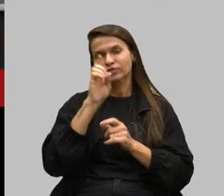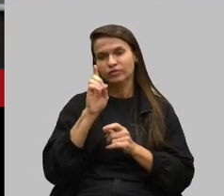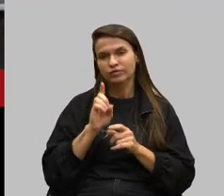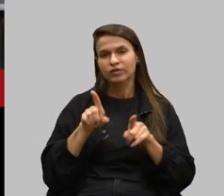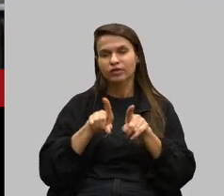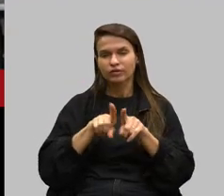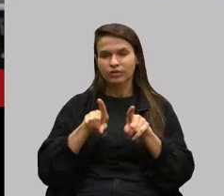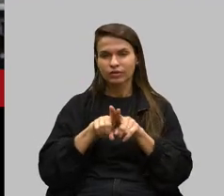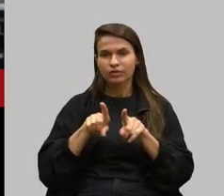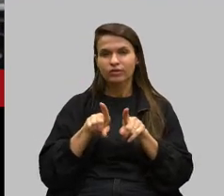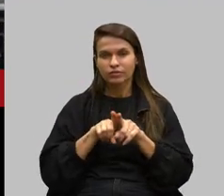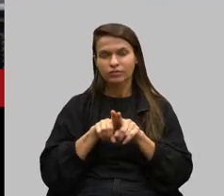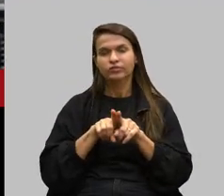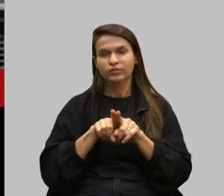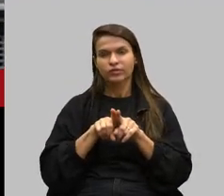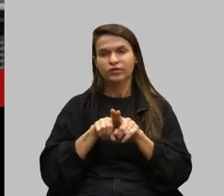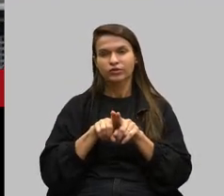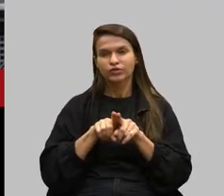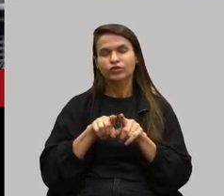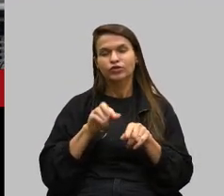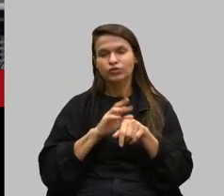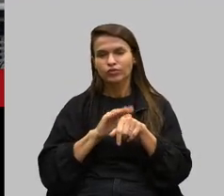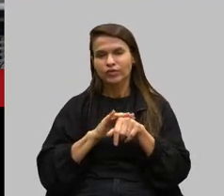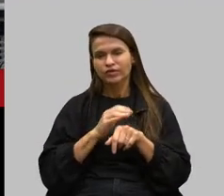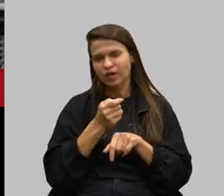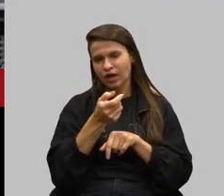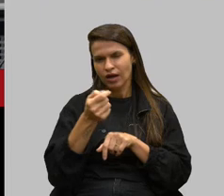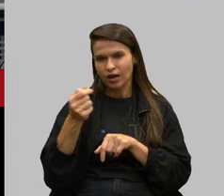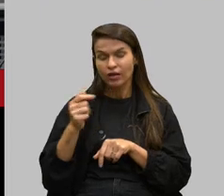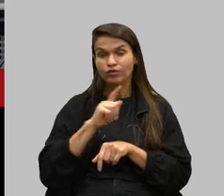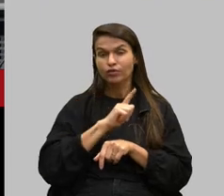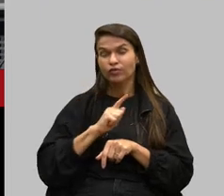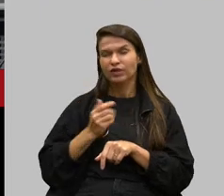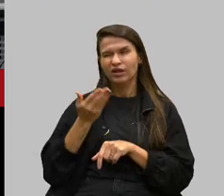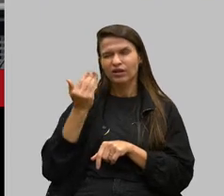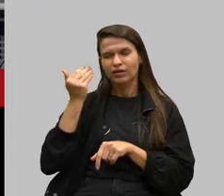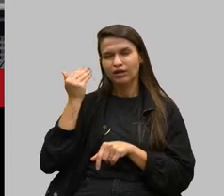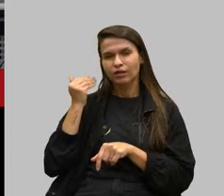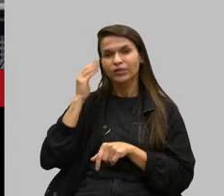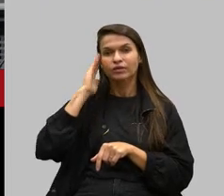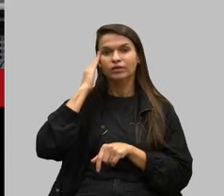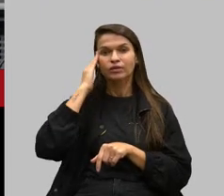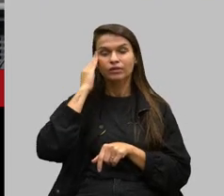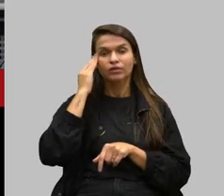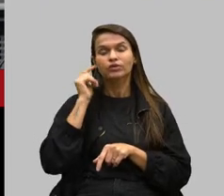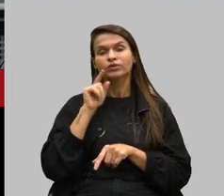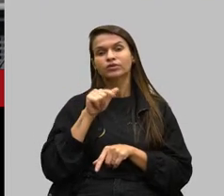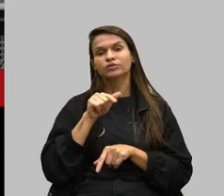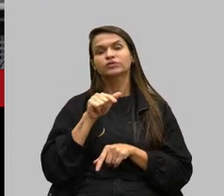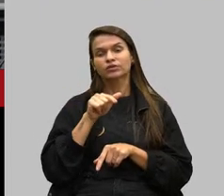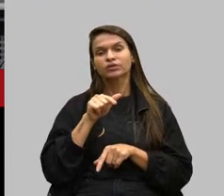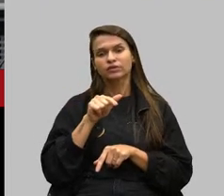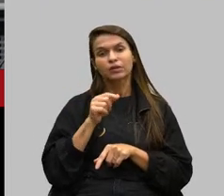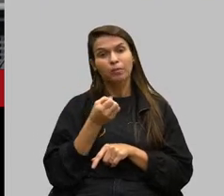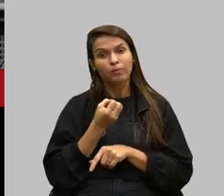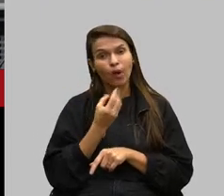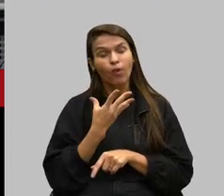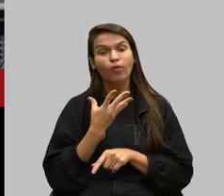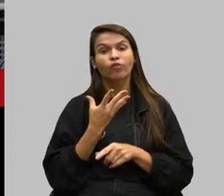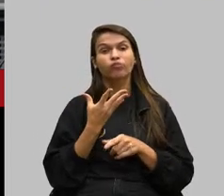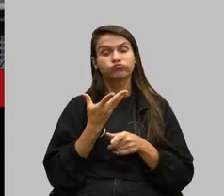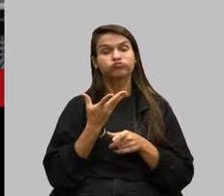ações na Casa Civil e o Governador naquele momento entendeu que isso seria benéfico pro